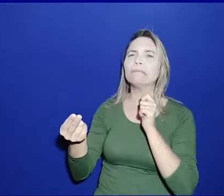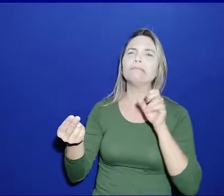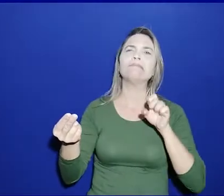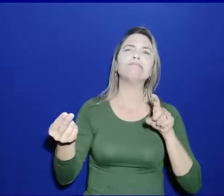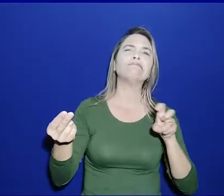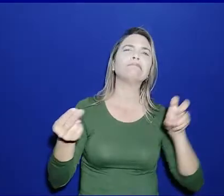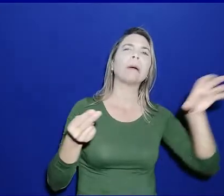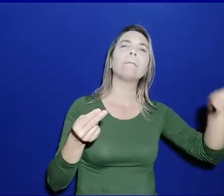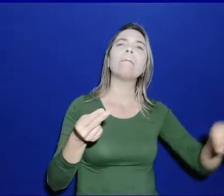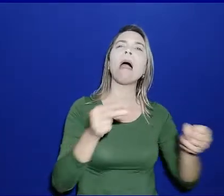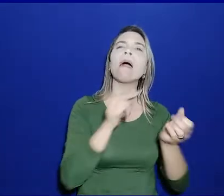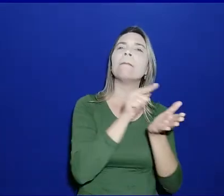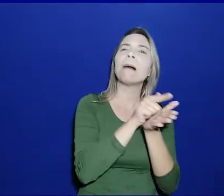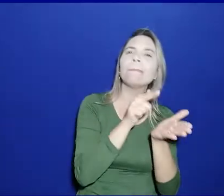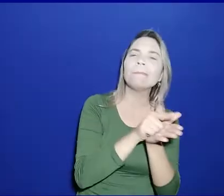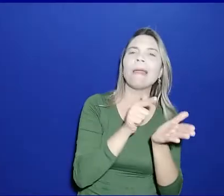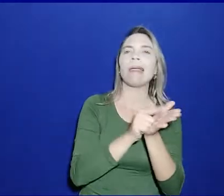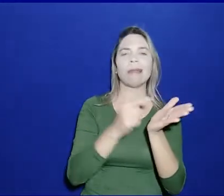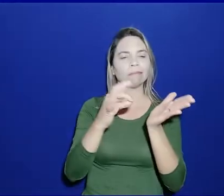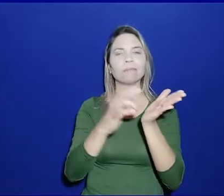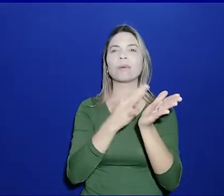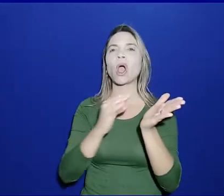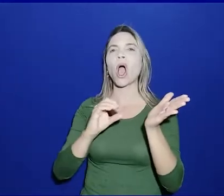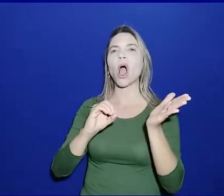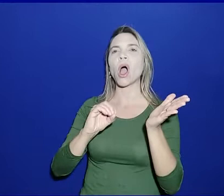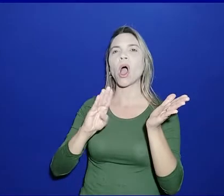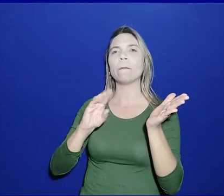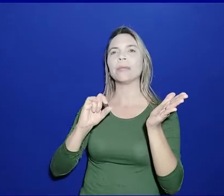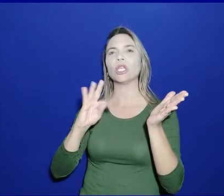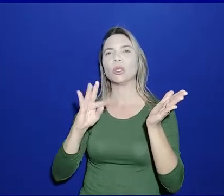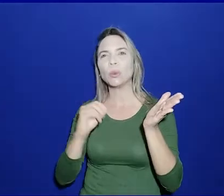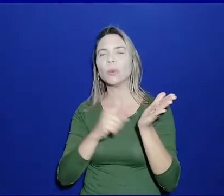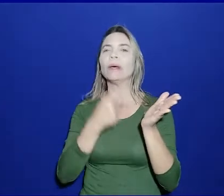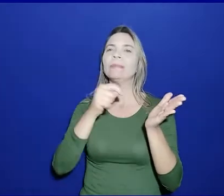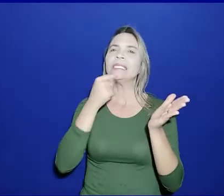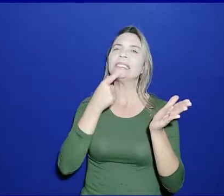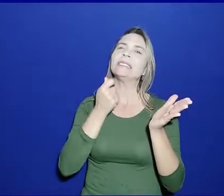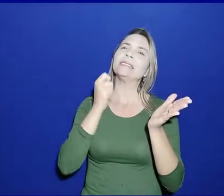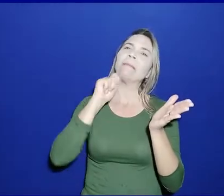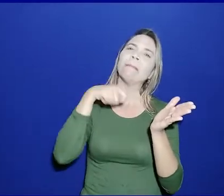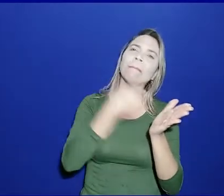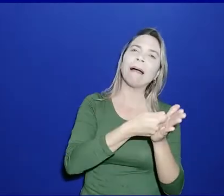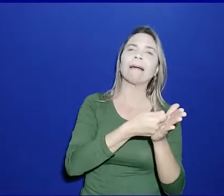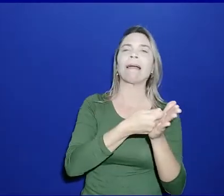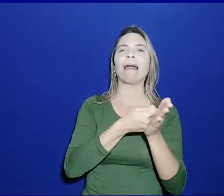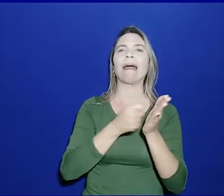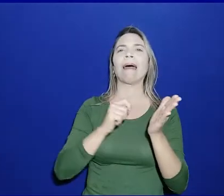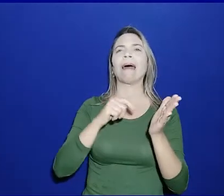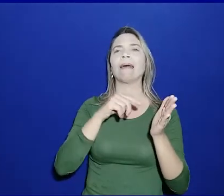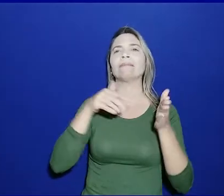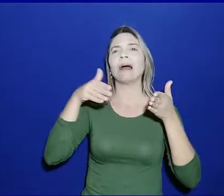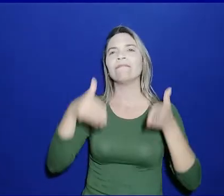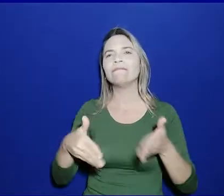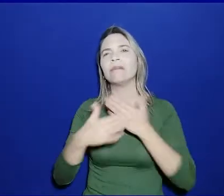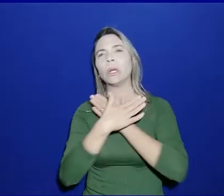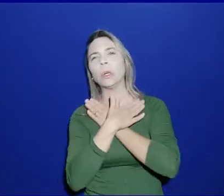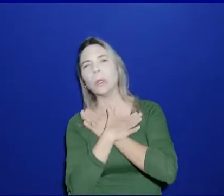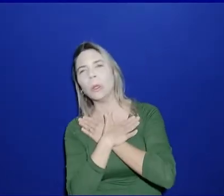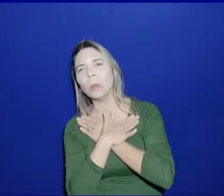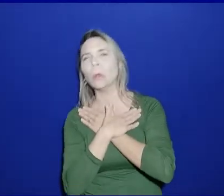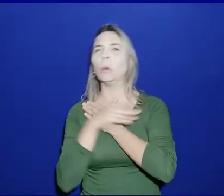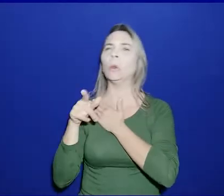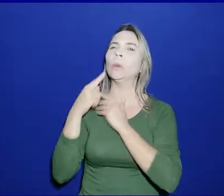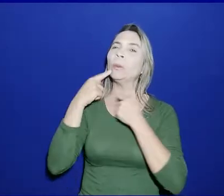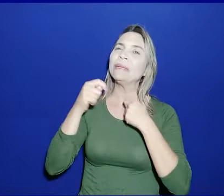de óbito para resolver questões legais como o sepultamento, como a justificativa